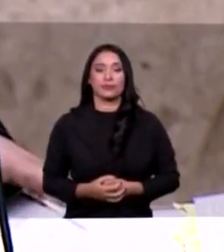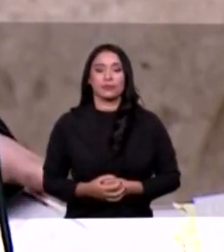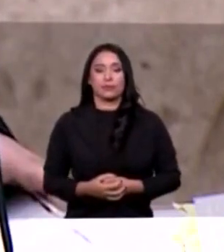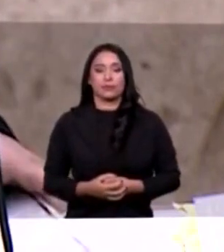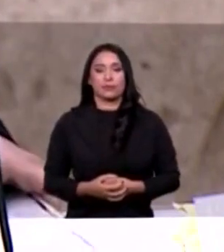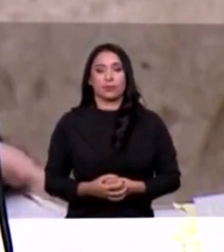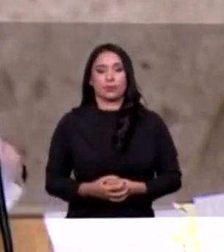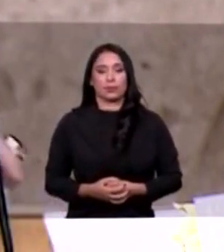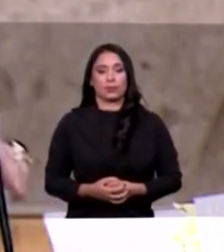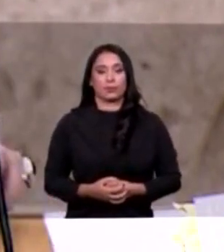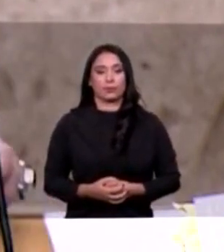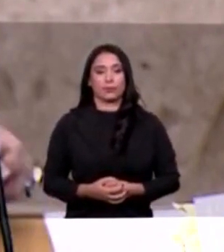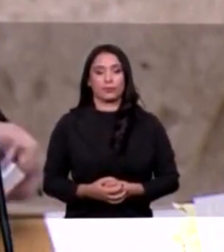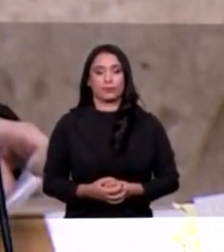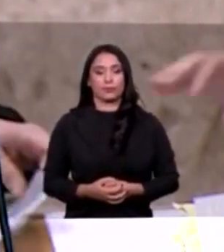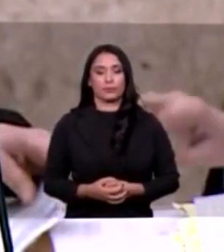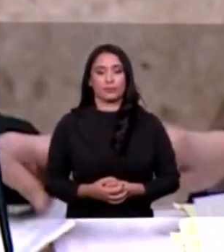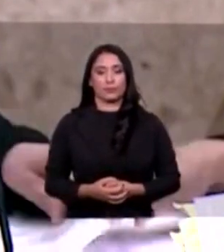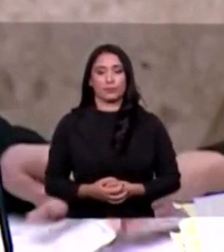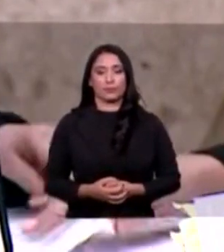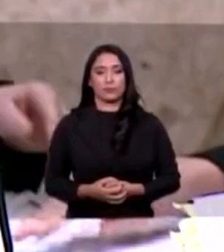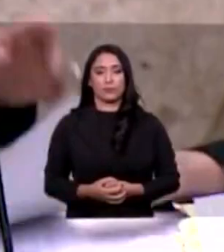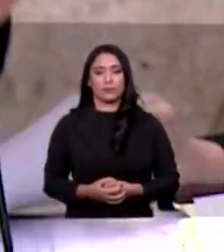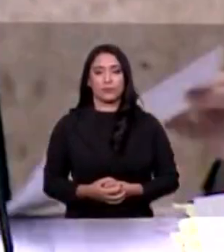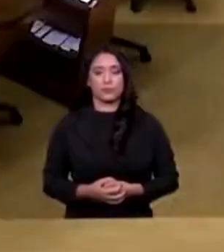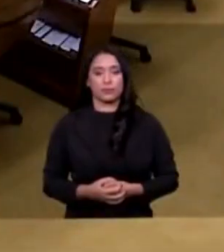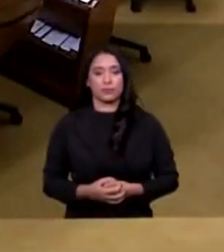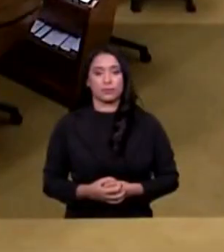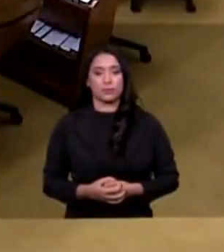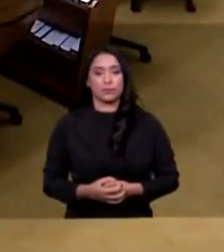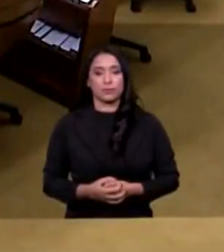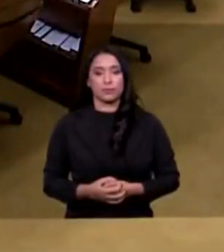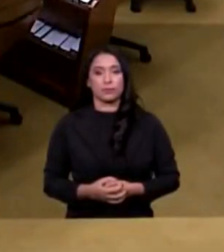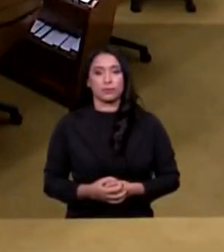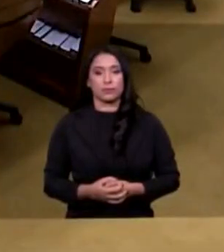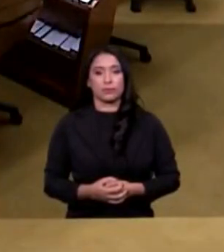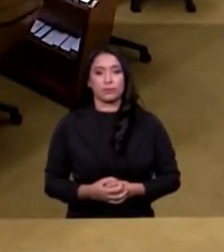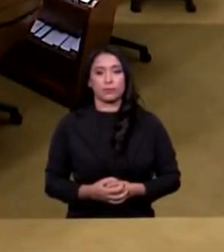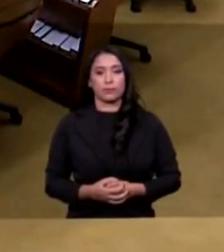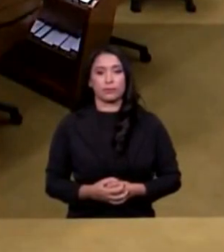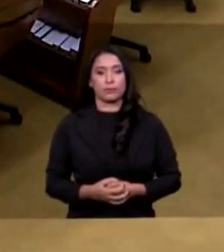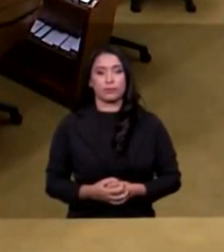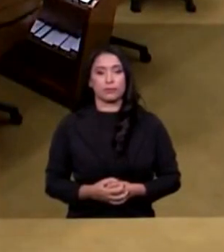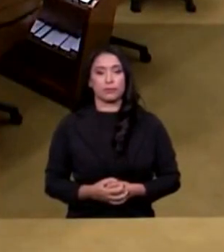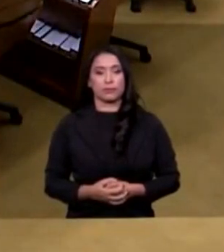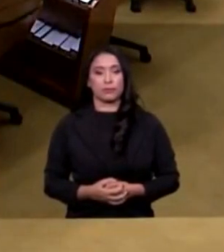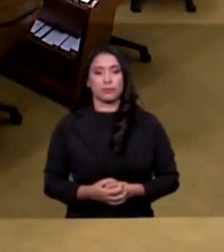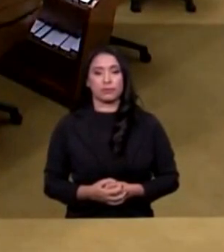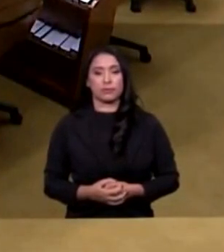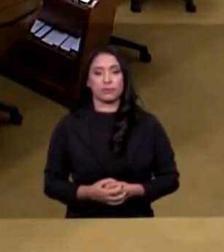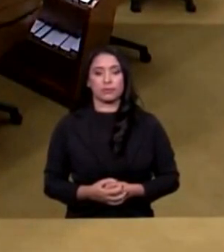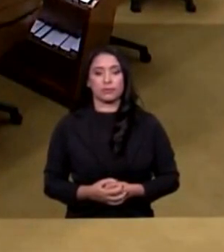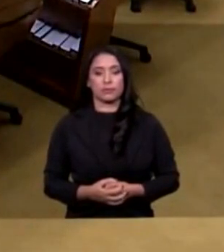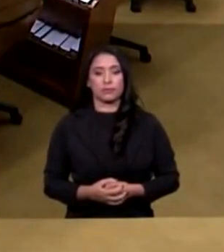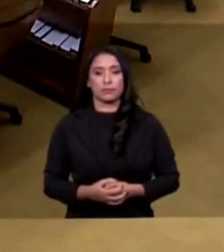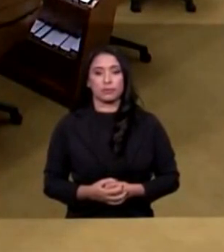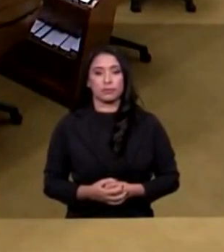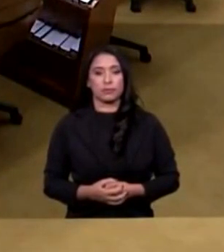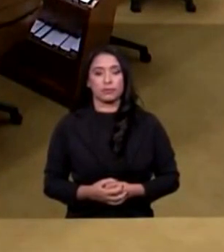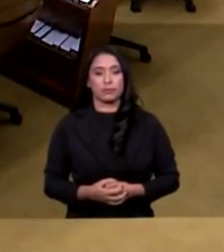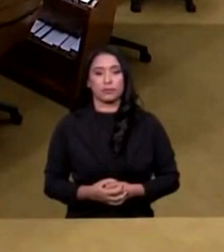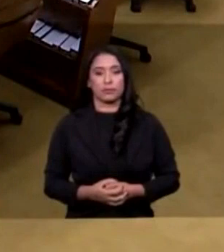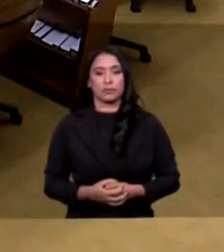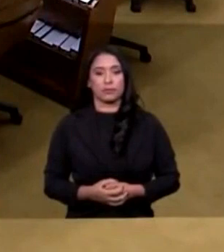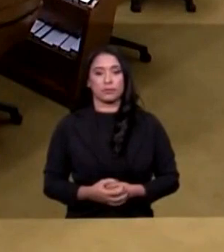que o juiz das garantias não vai atuar nos casos de competência do Tribunal do Júri e de violência doméstica contudo deverá atuar